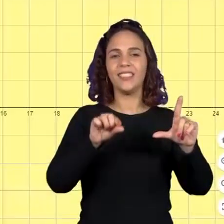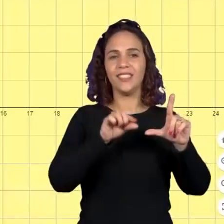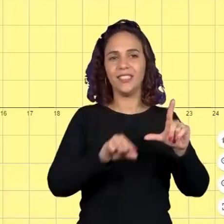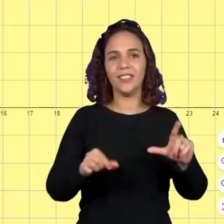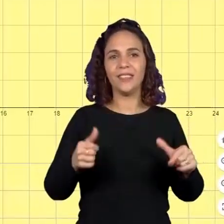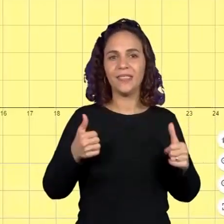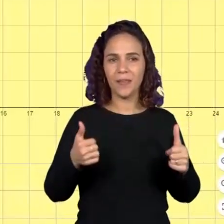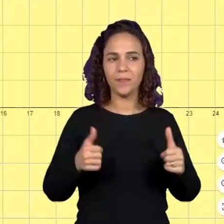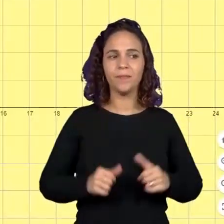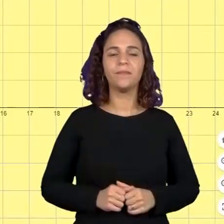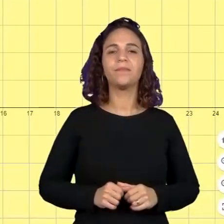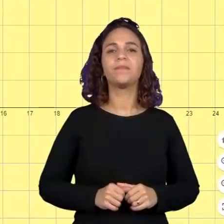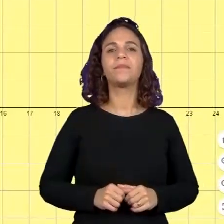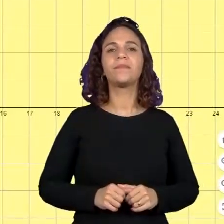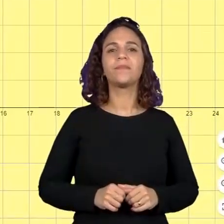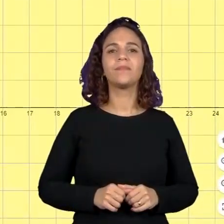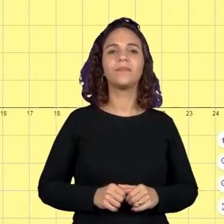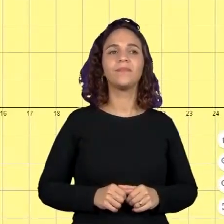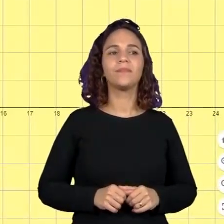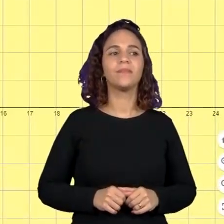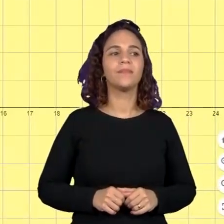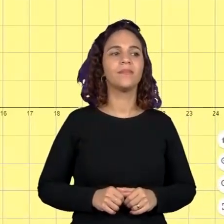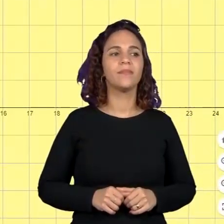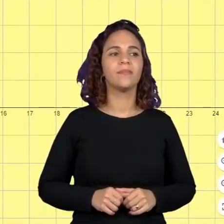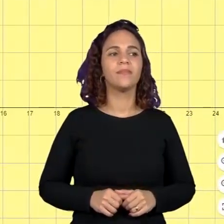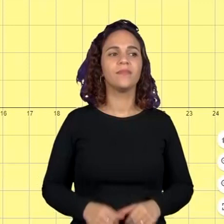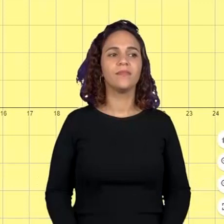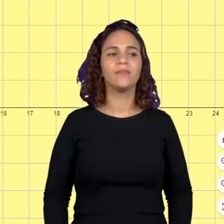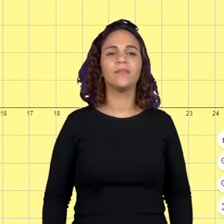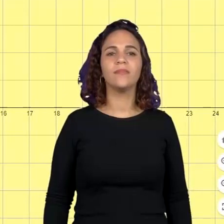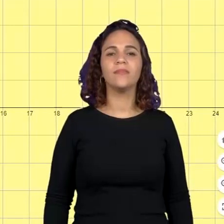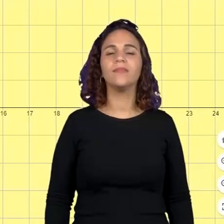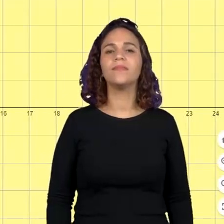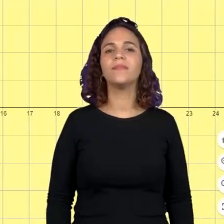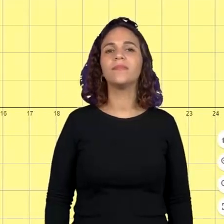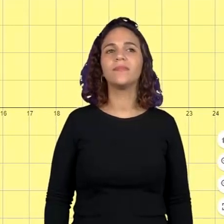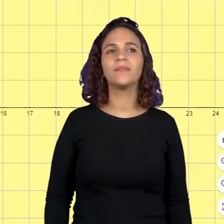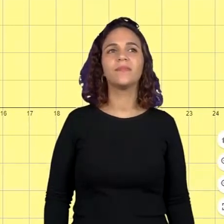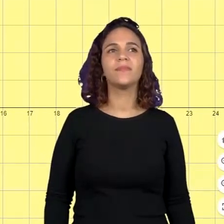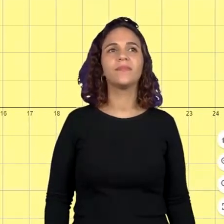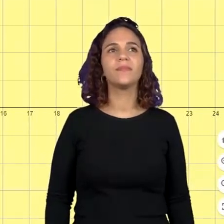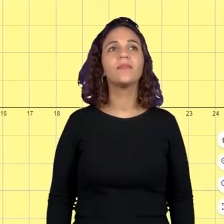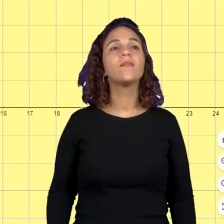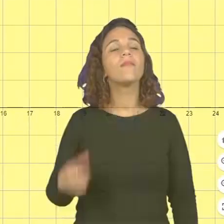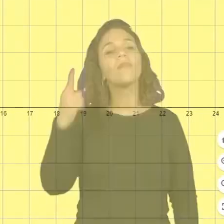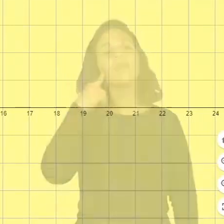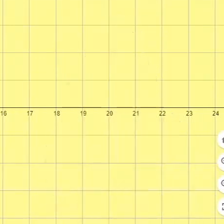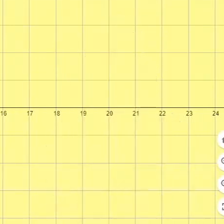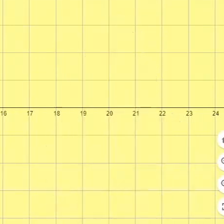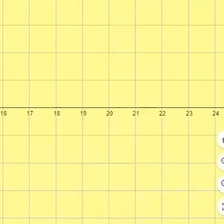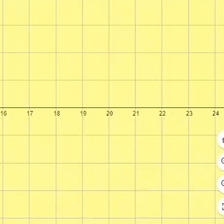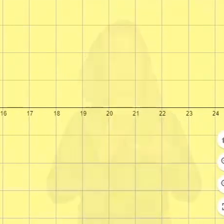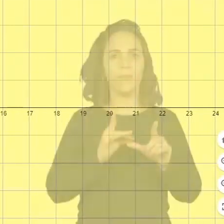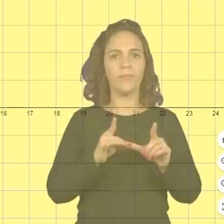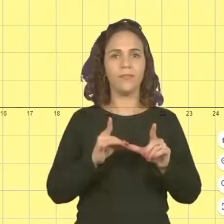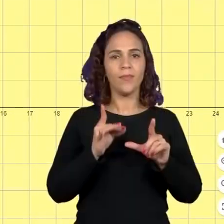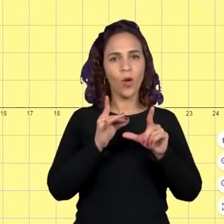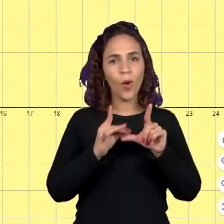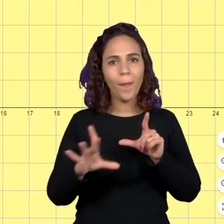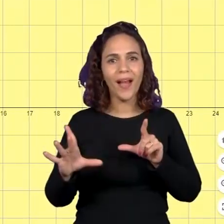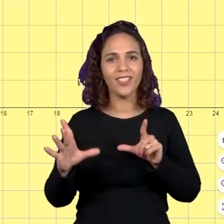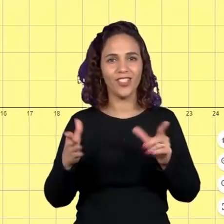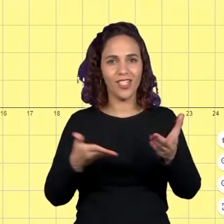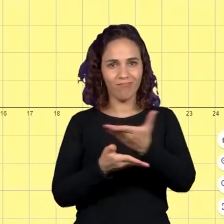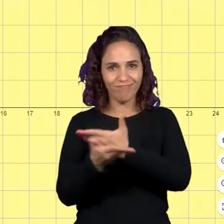Juliana mostrando onde publica. Muito bem. Lado direito, clique em compartilhar. Muito bem. Professora Juliana, que